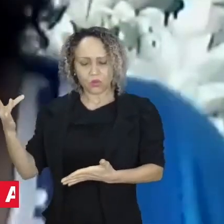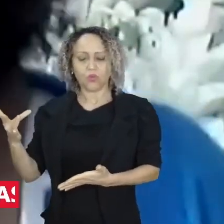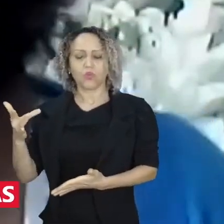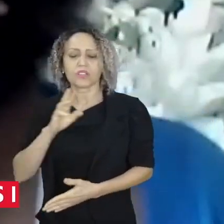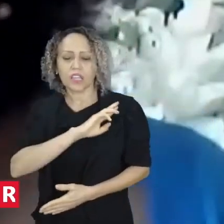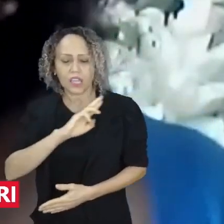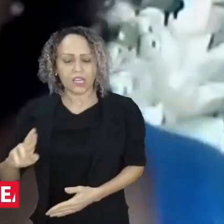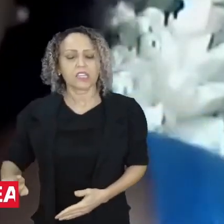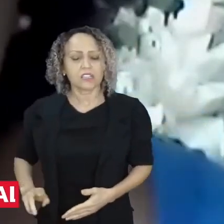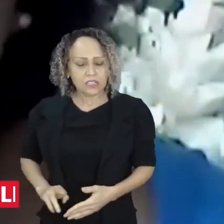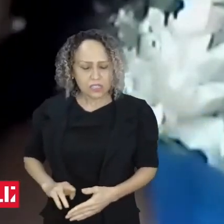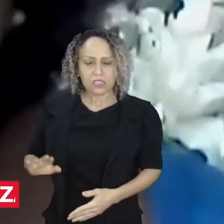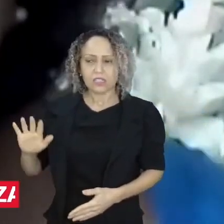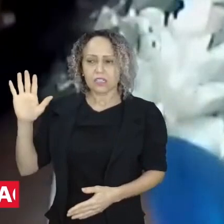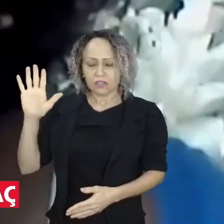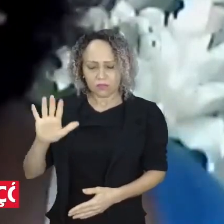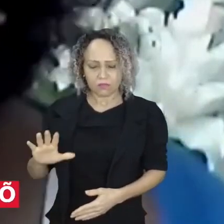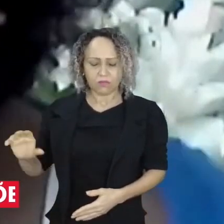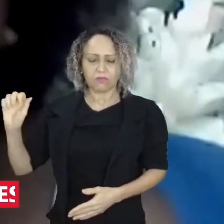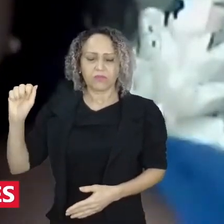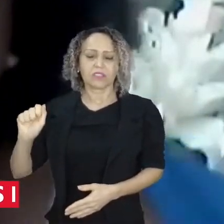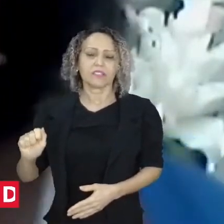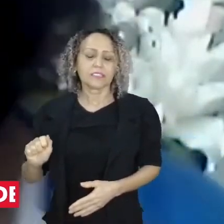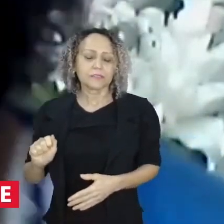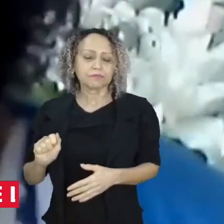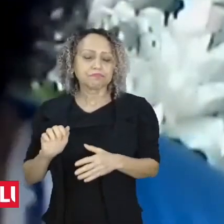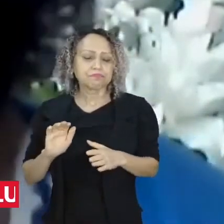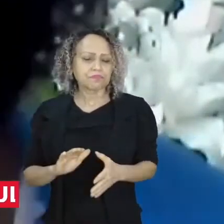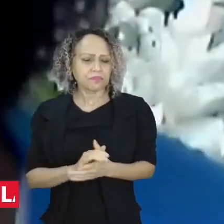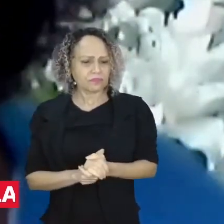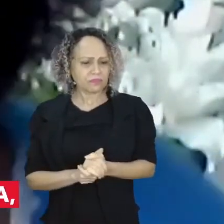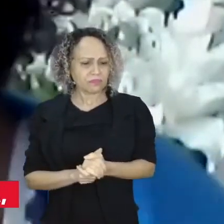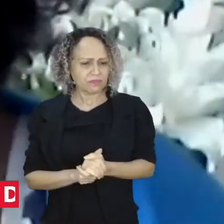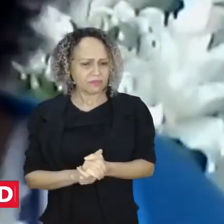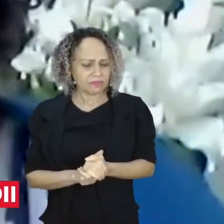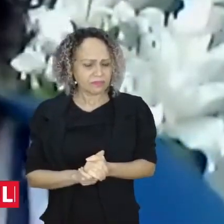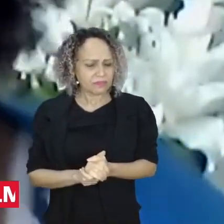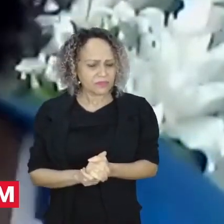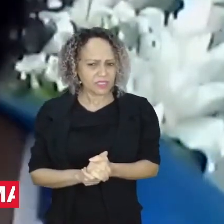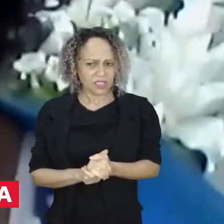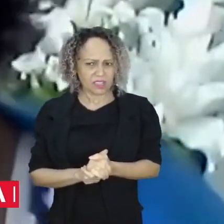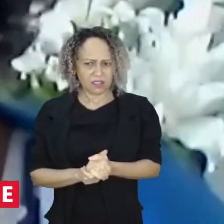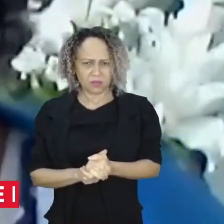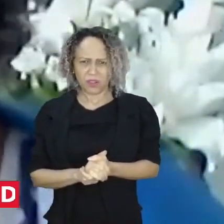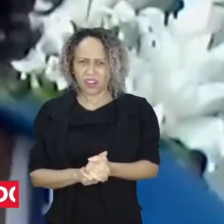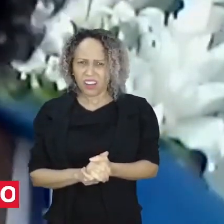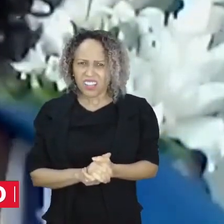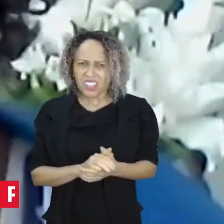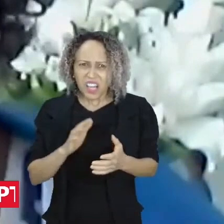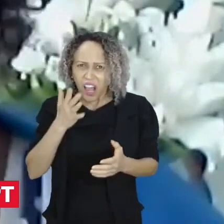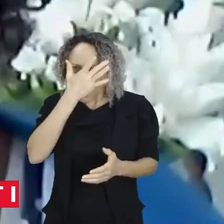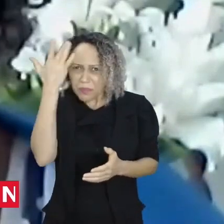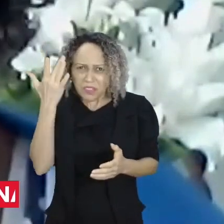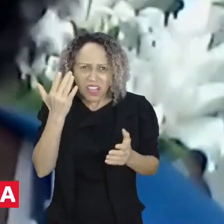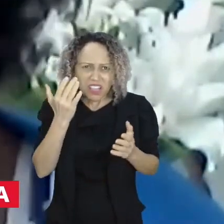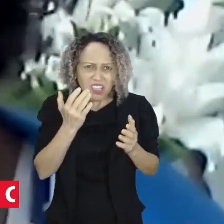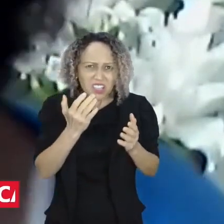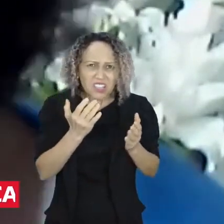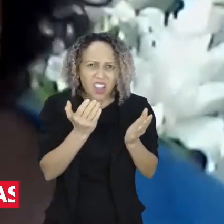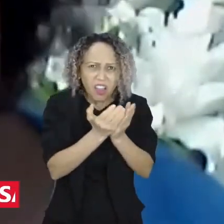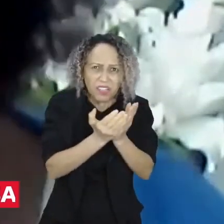um terreiro e tudo mais. Depois, já quase no final da vida dela, ela já